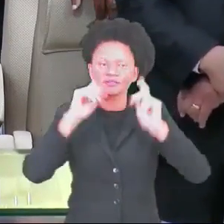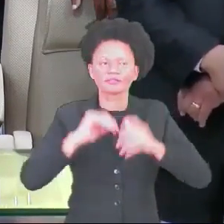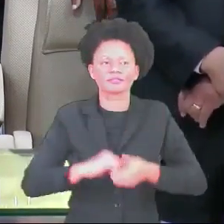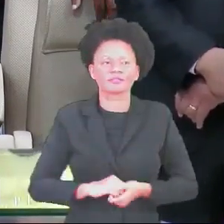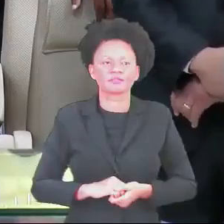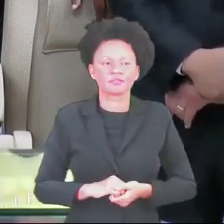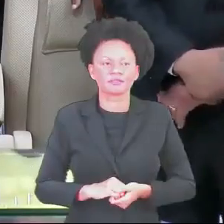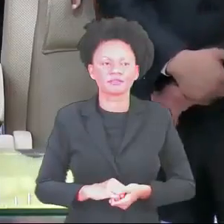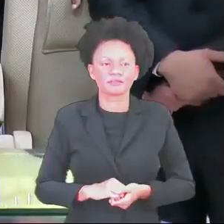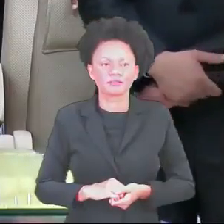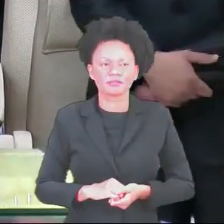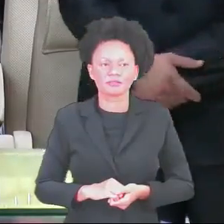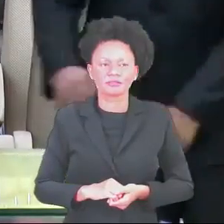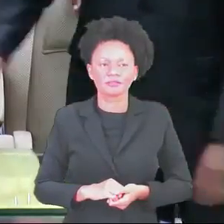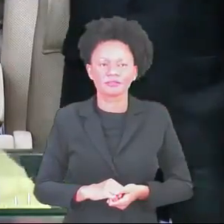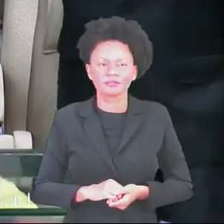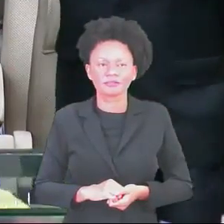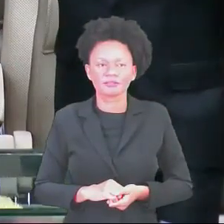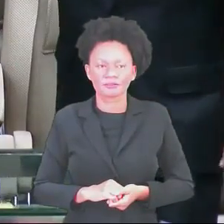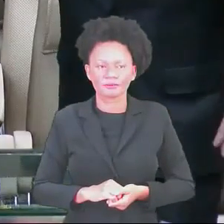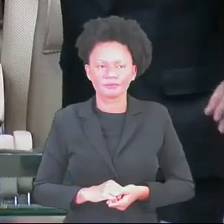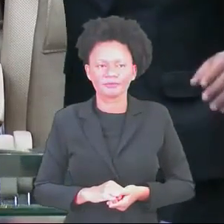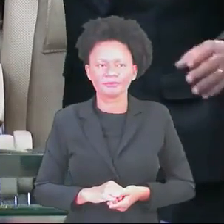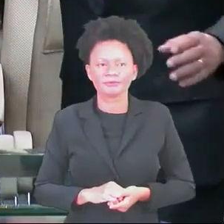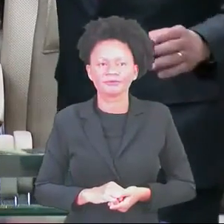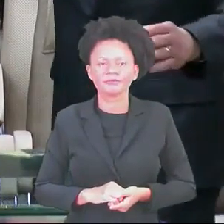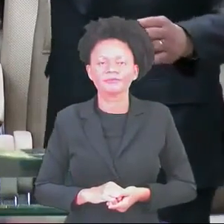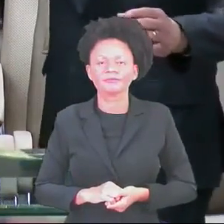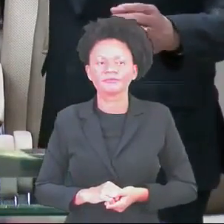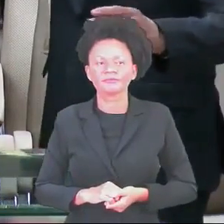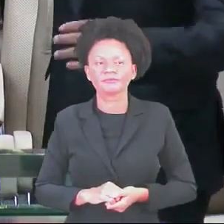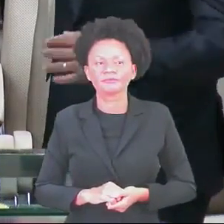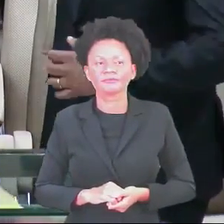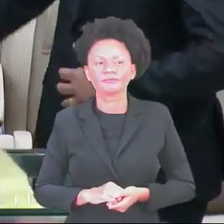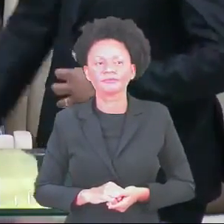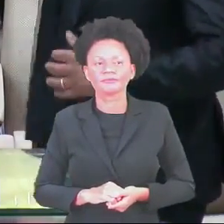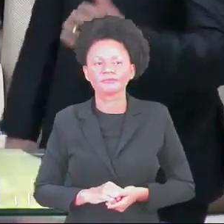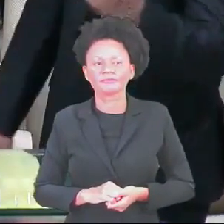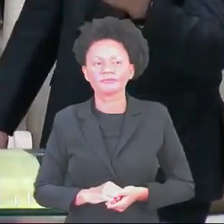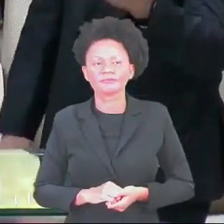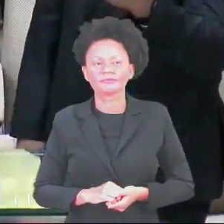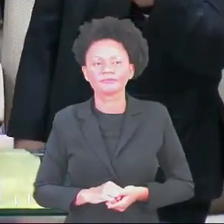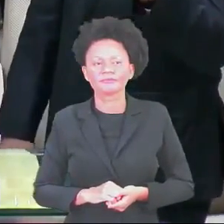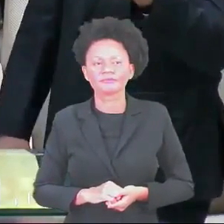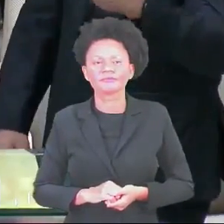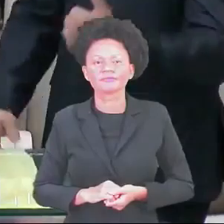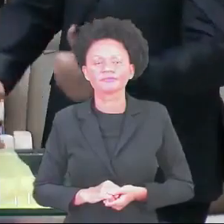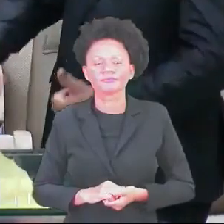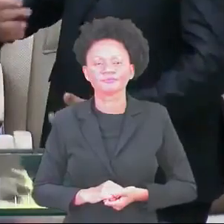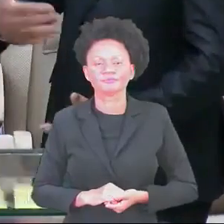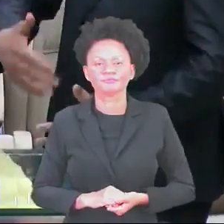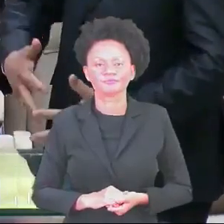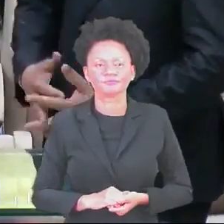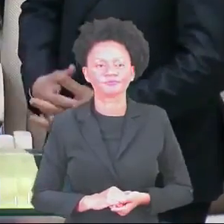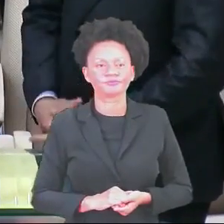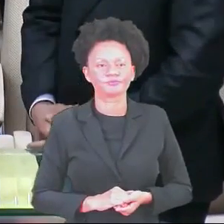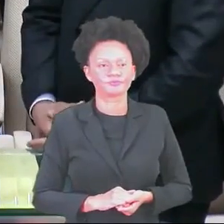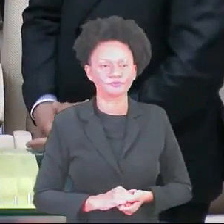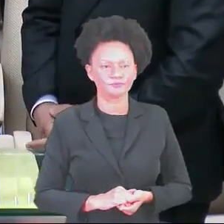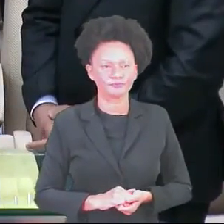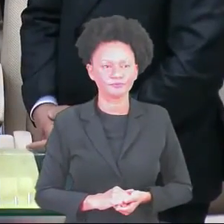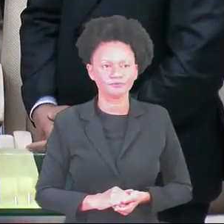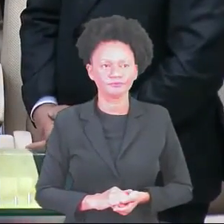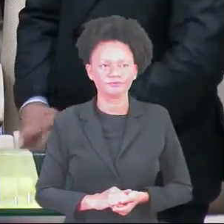Posso orar, pastor? O senhor quer que eu ore? Maria Valença, na internet, está ouvindo. Está mandando